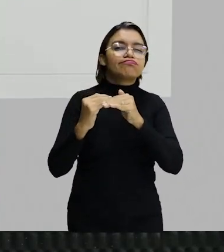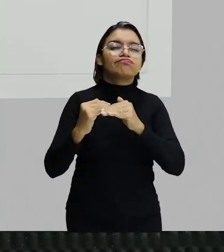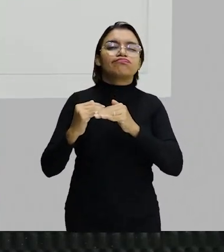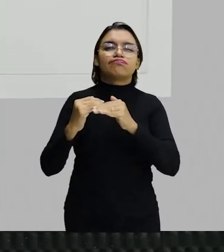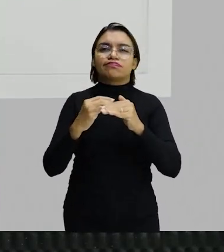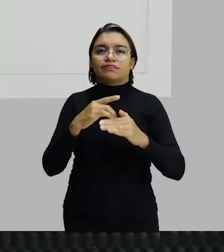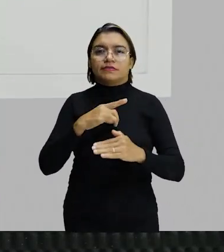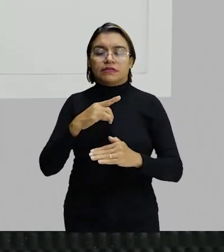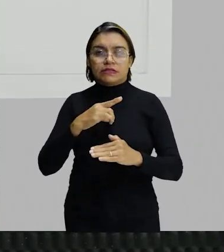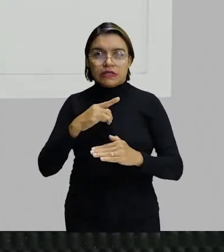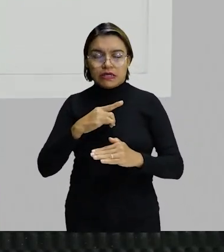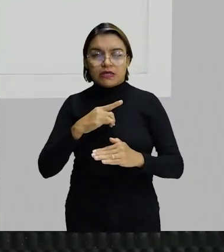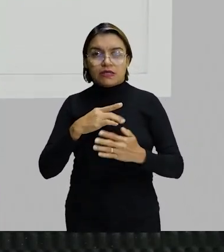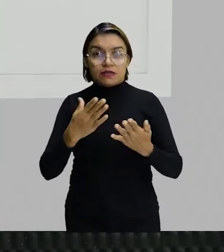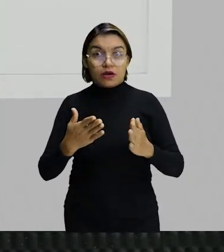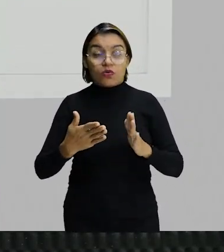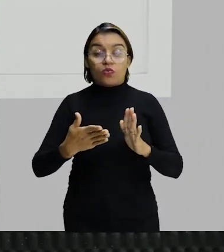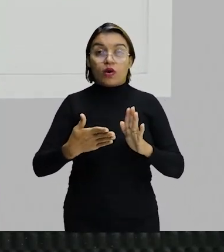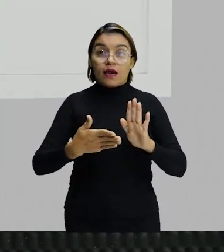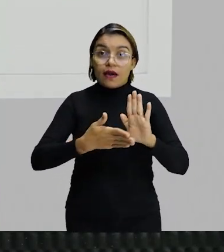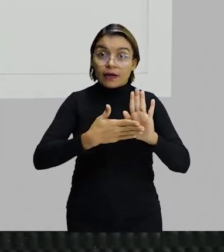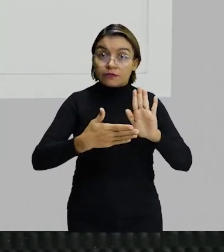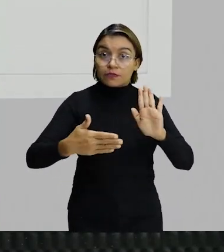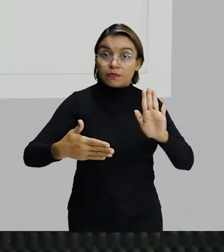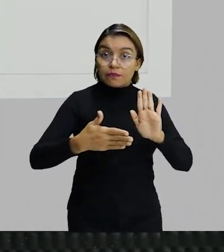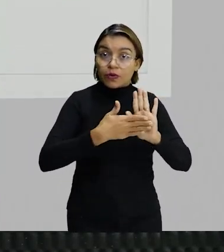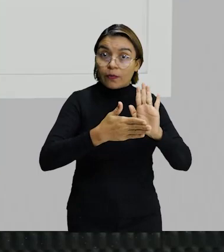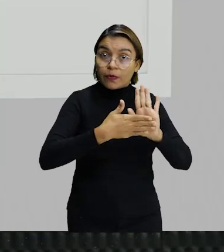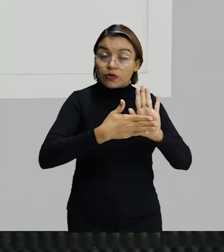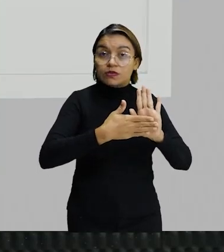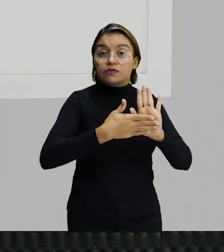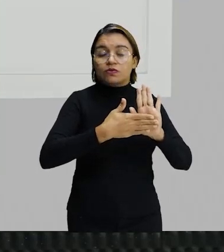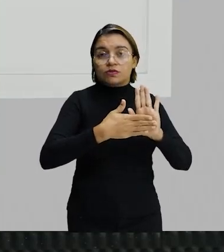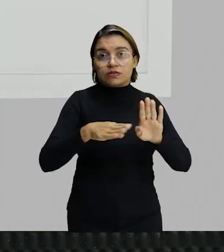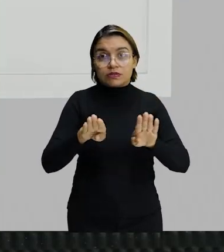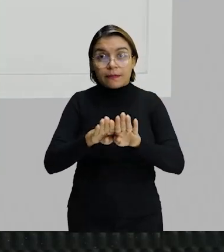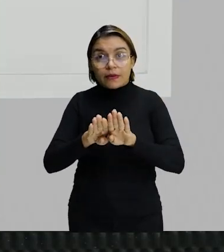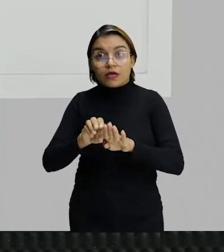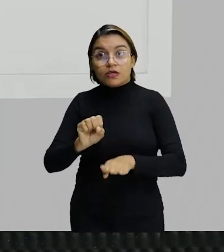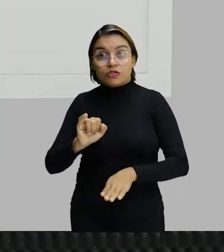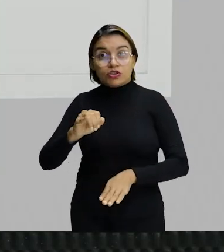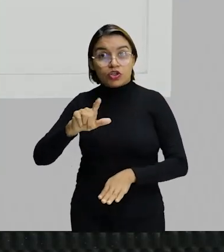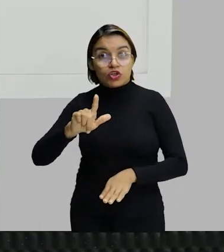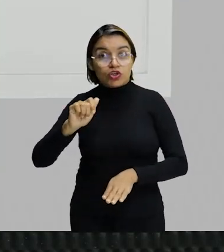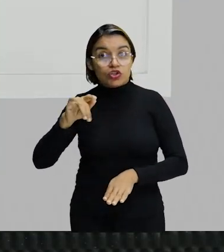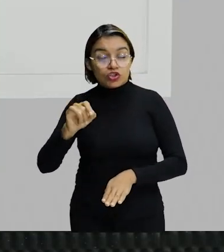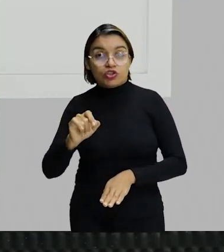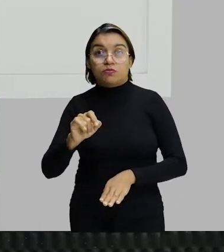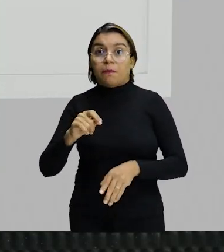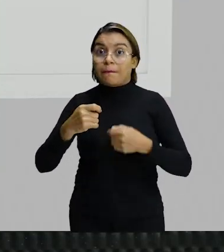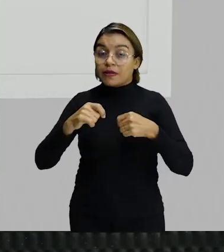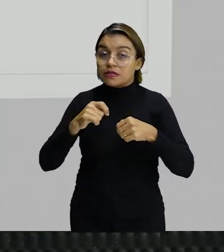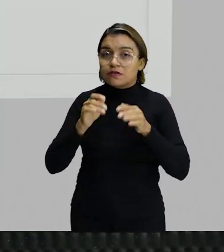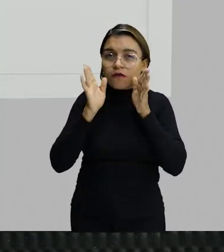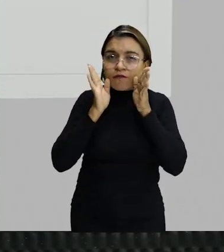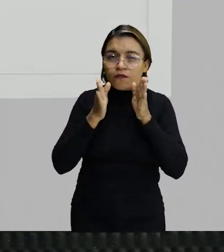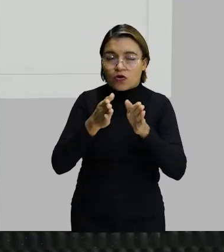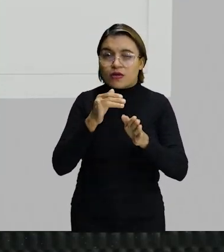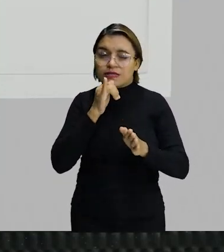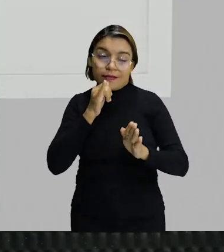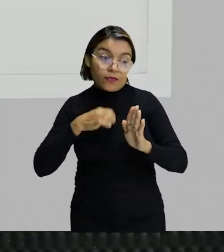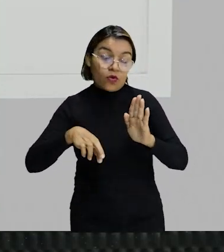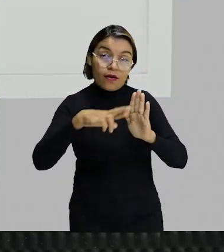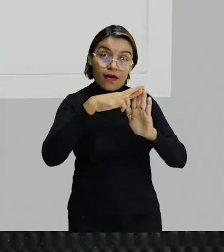daquelas proposições e o silogismo acaba ficando inválido. Por isso a necessidade de você ir aí na aula sobre as regras